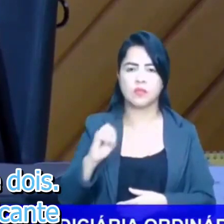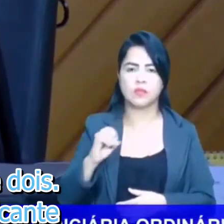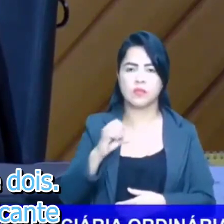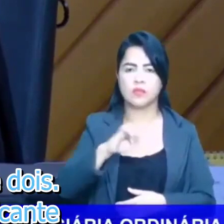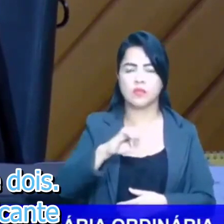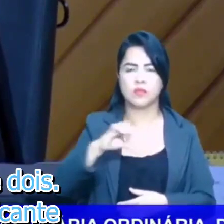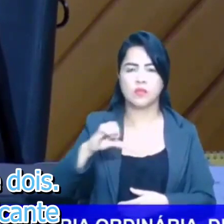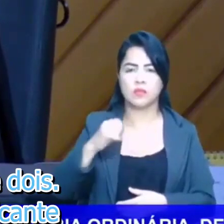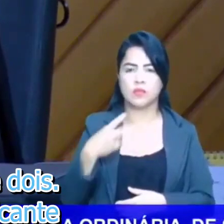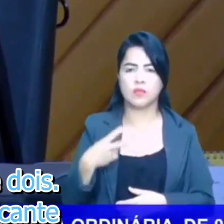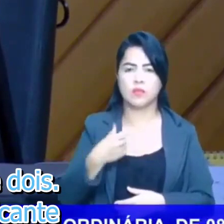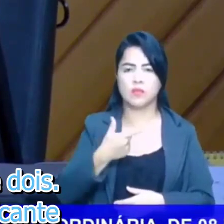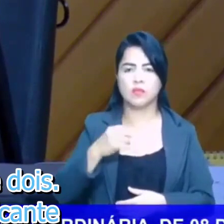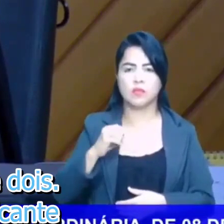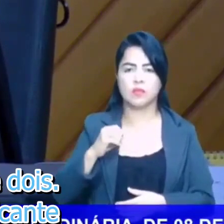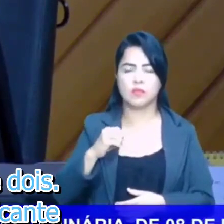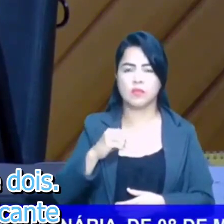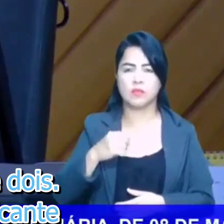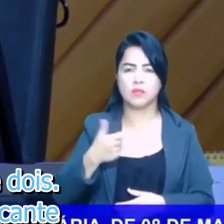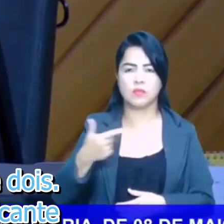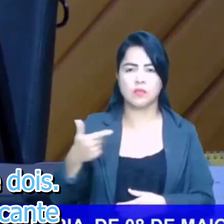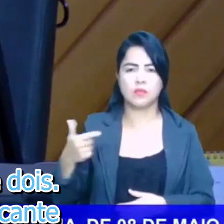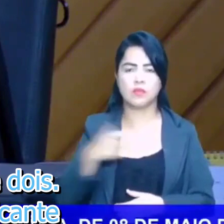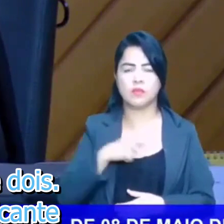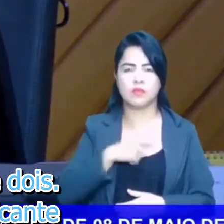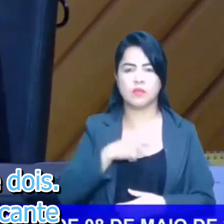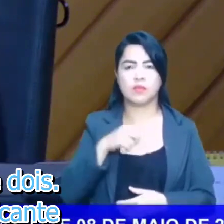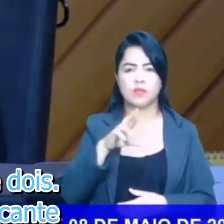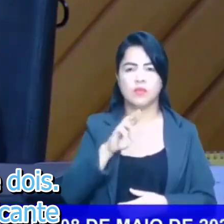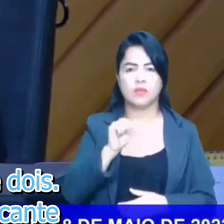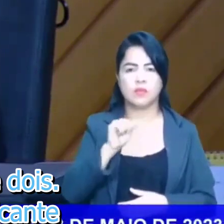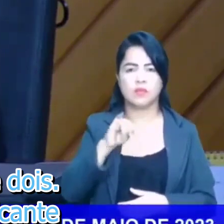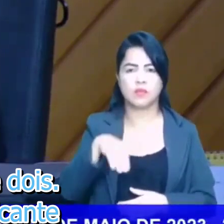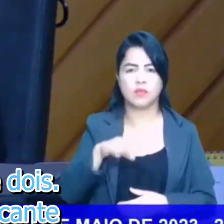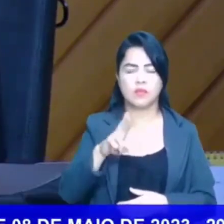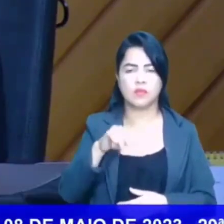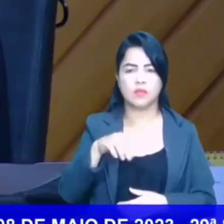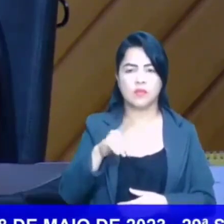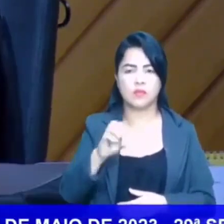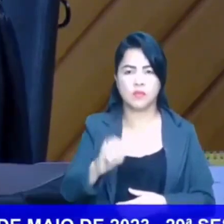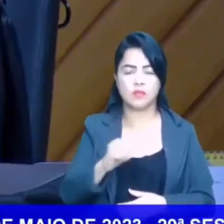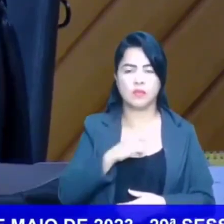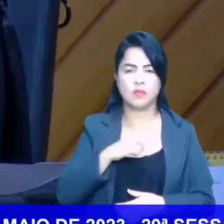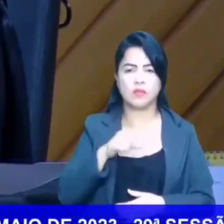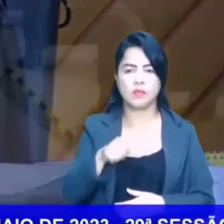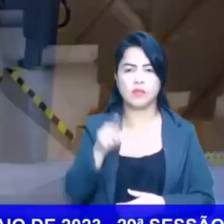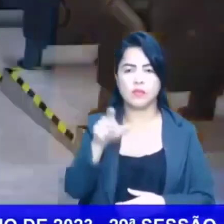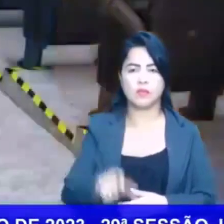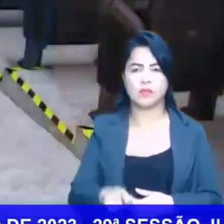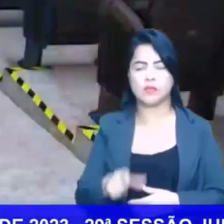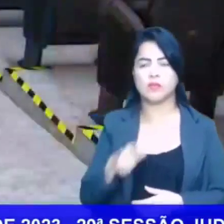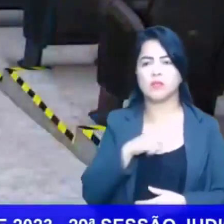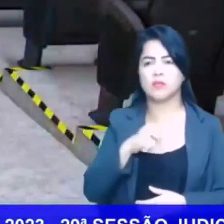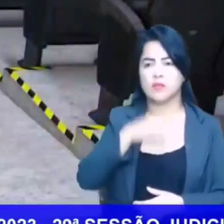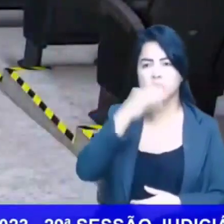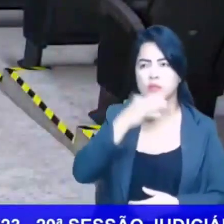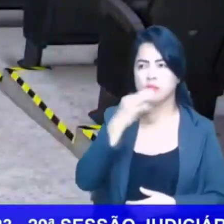0600-992 de 2022. O interessado no caso é Raimundo de Nazaré Cavalcante da Silva. O ilustre relator está com a